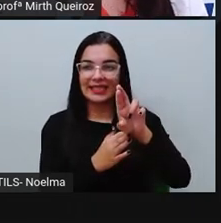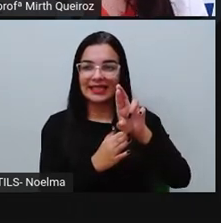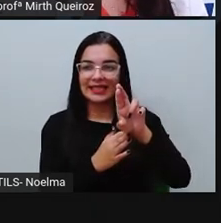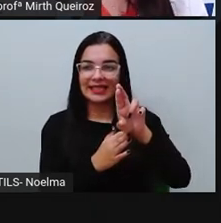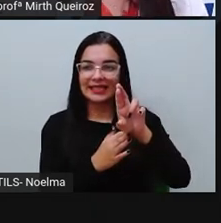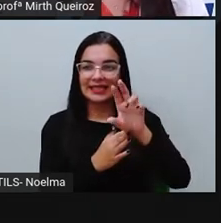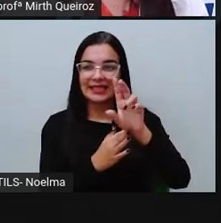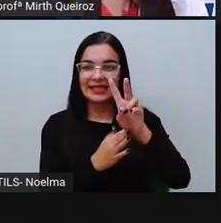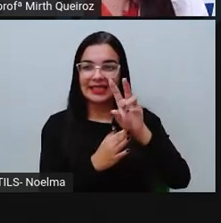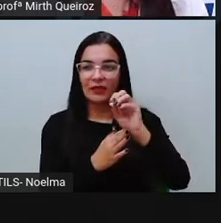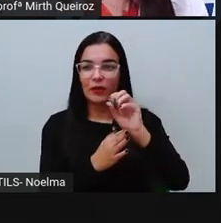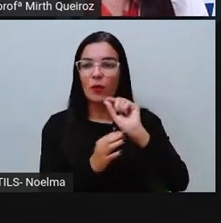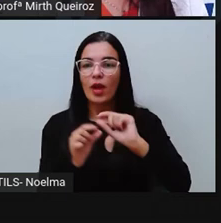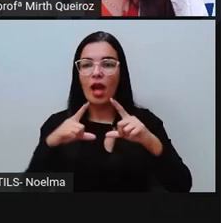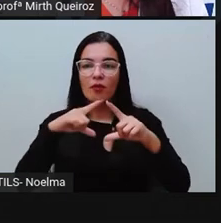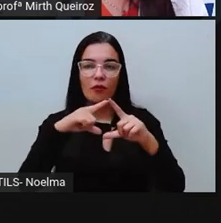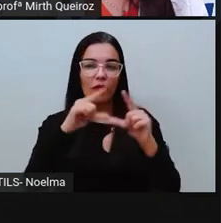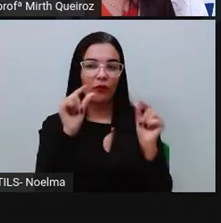Folha.